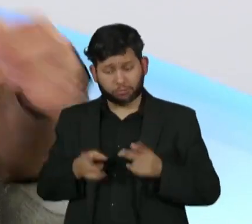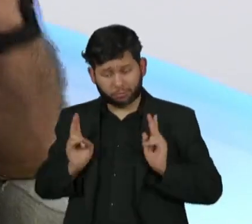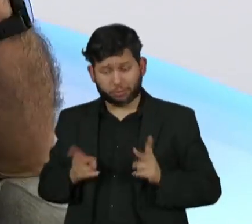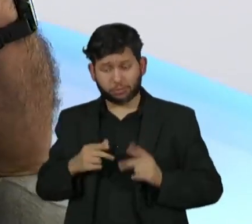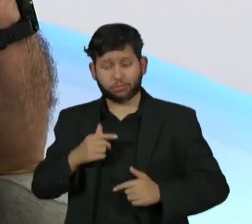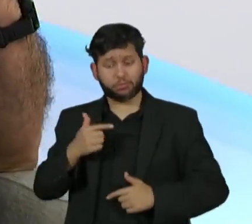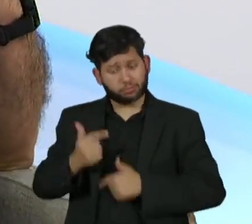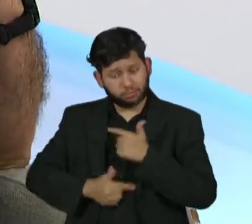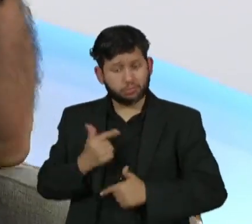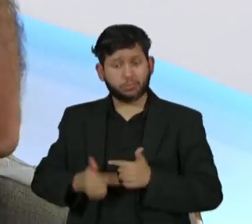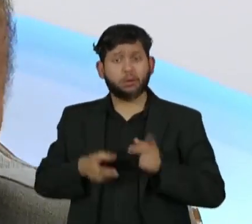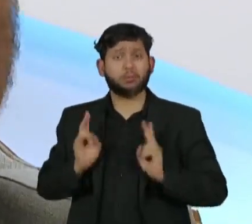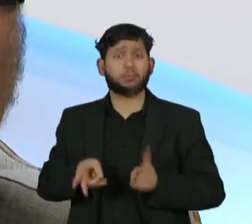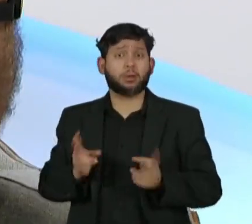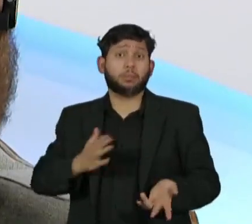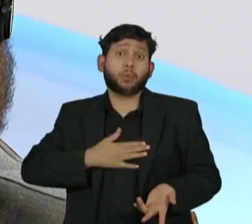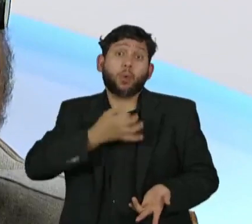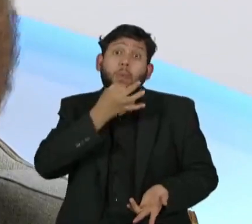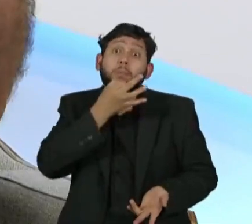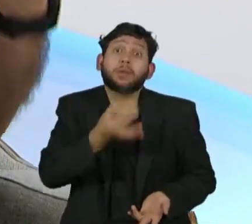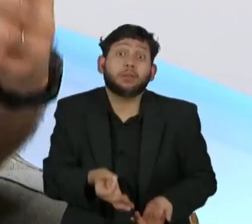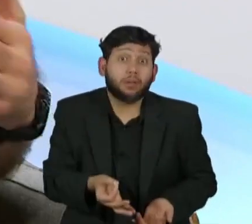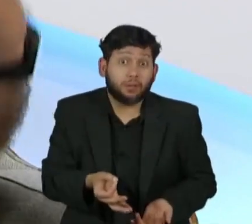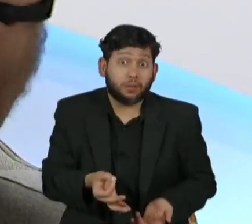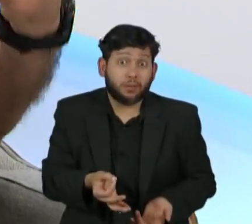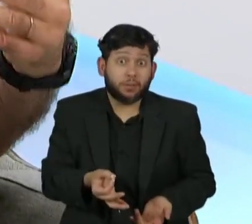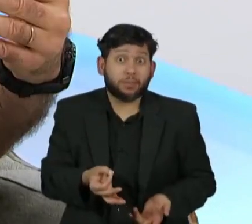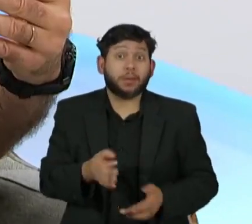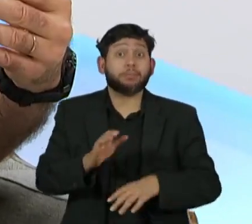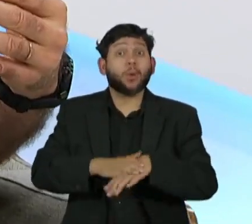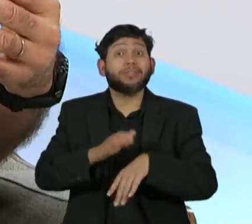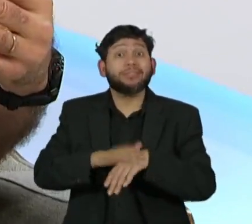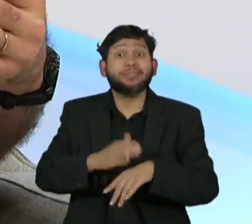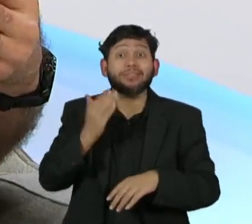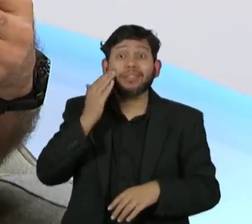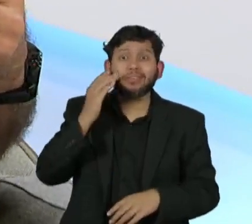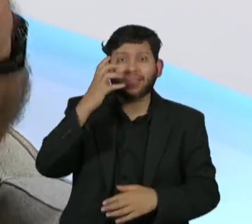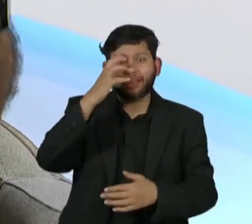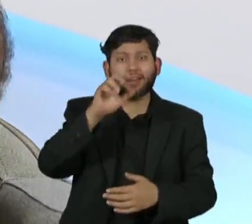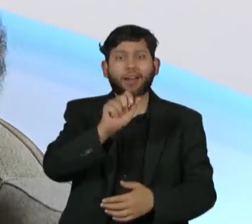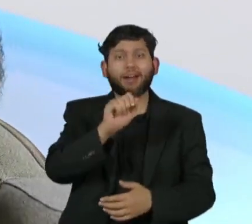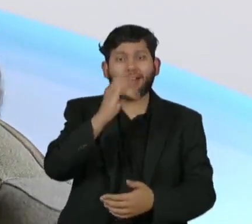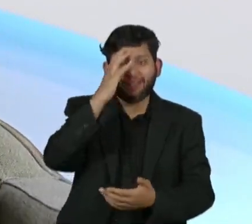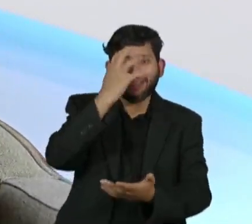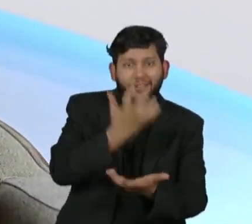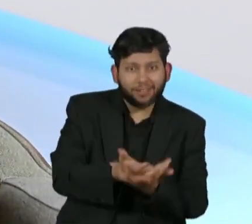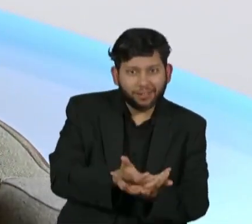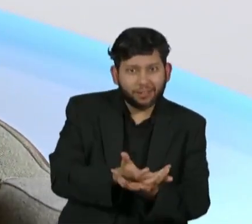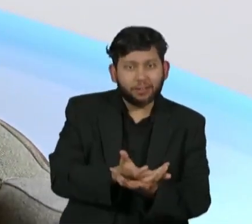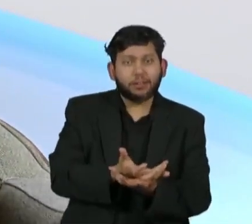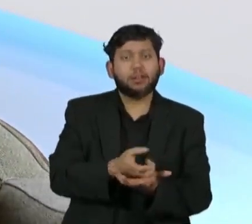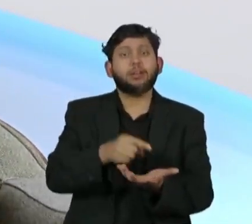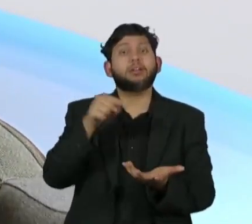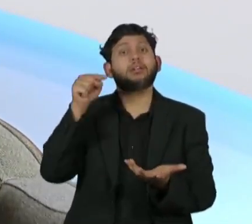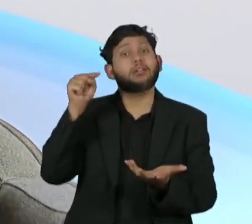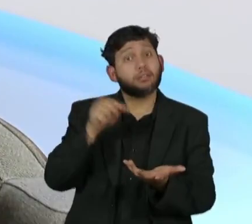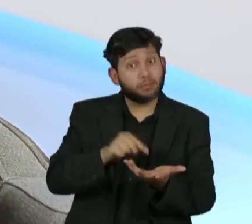na minha opinião isso do ponto de vista do papel das inteligências artificiais enquanto